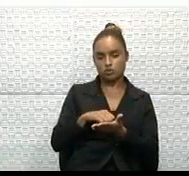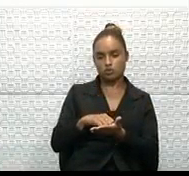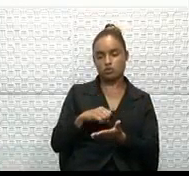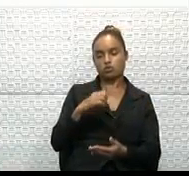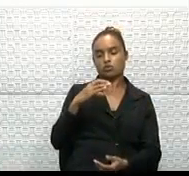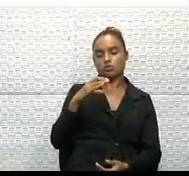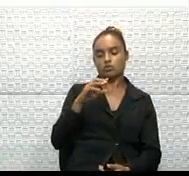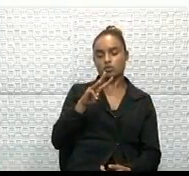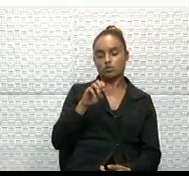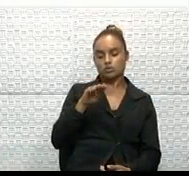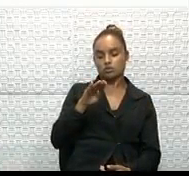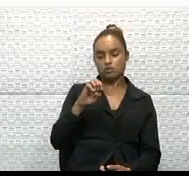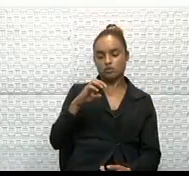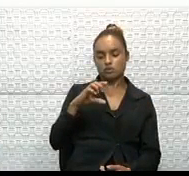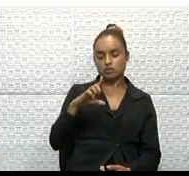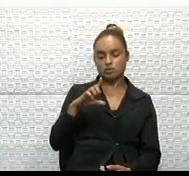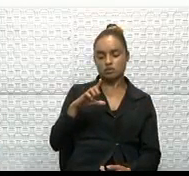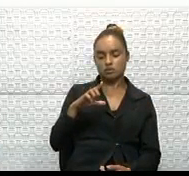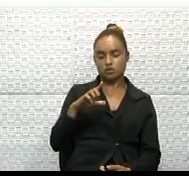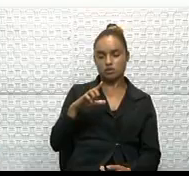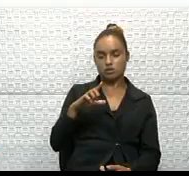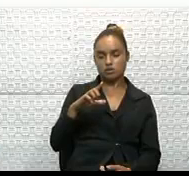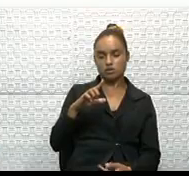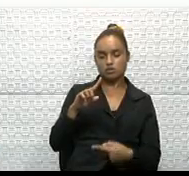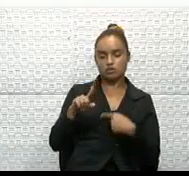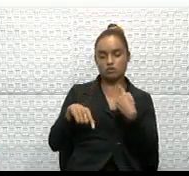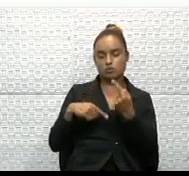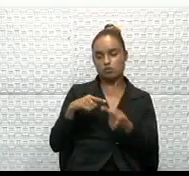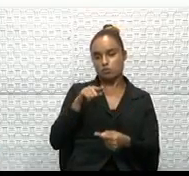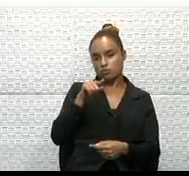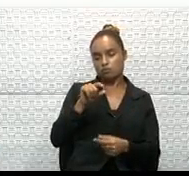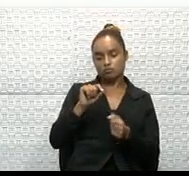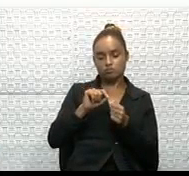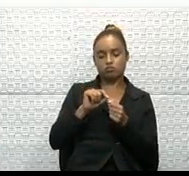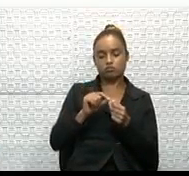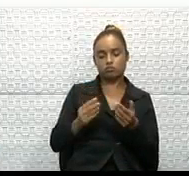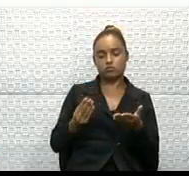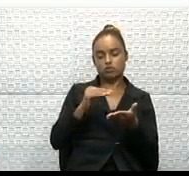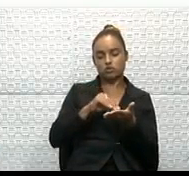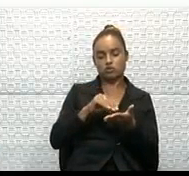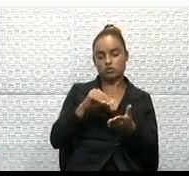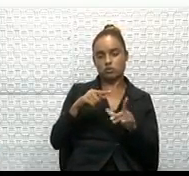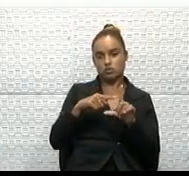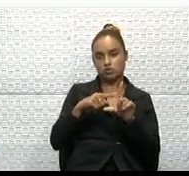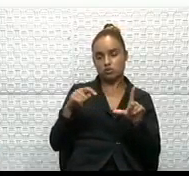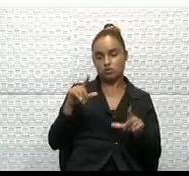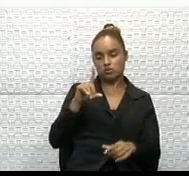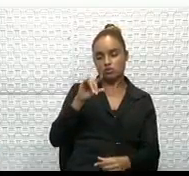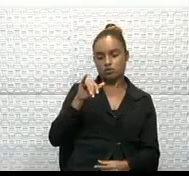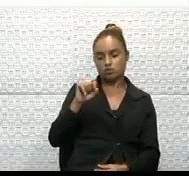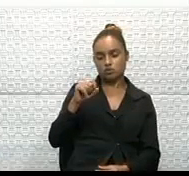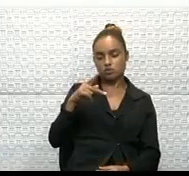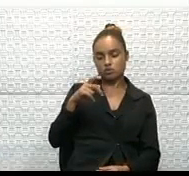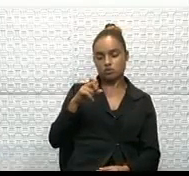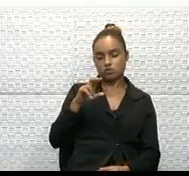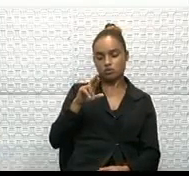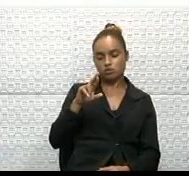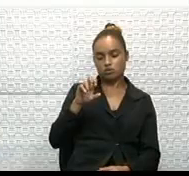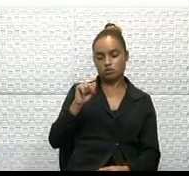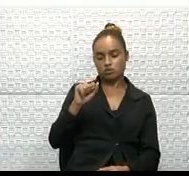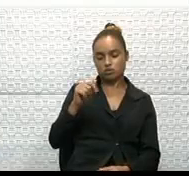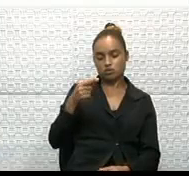nas células do Excel, você vai inserir o gráfico de dispersão e adicionar